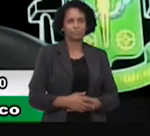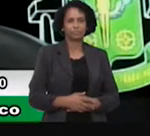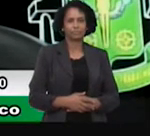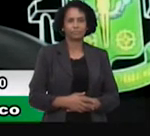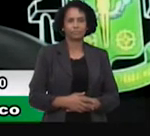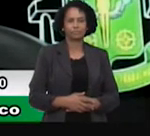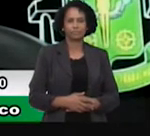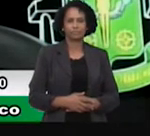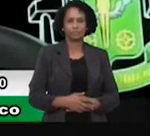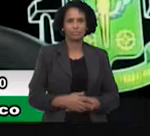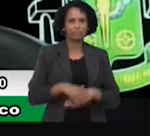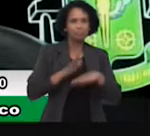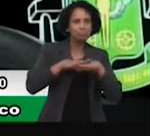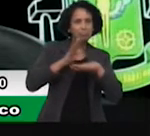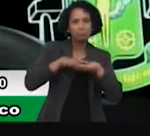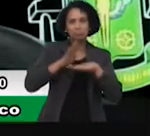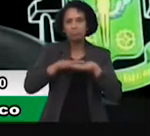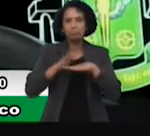Alguém quer falar mais?